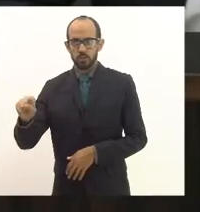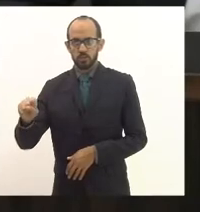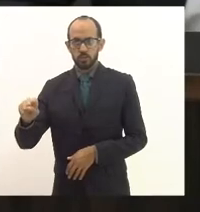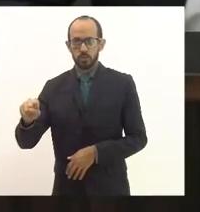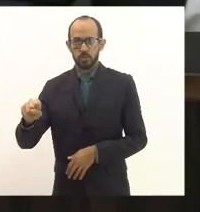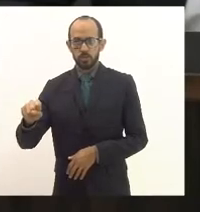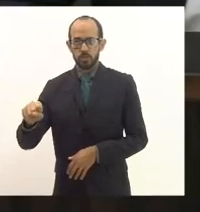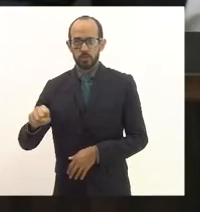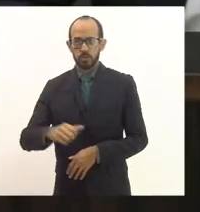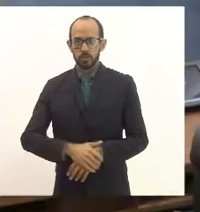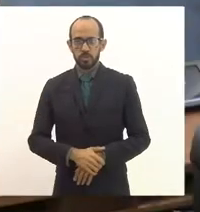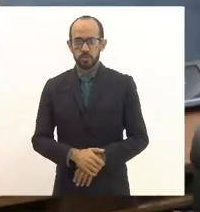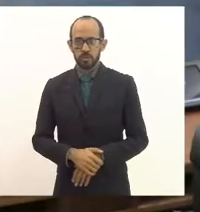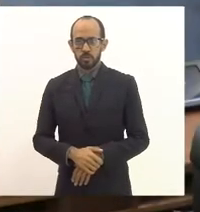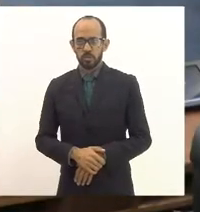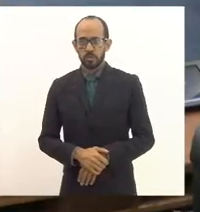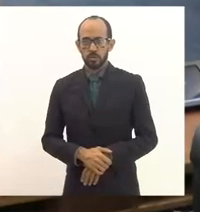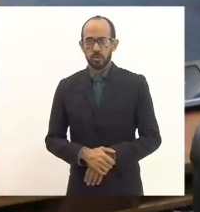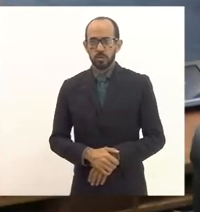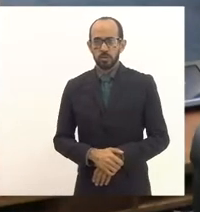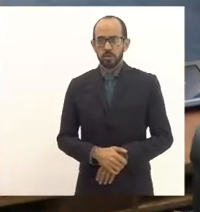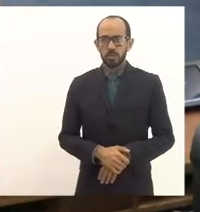Brazão.